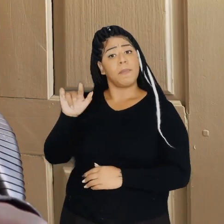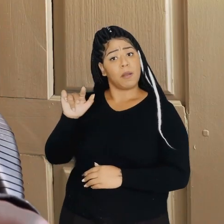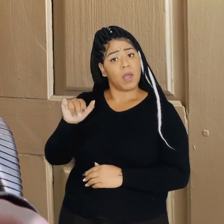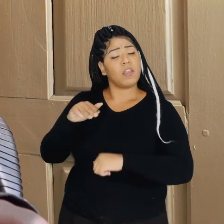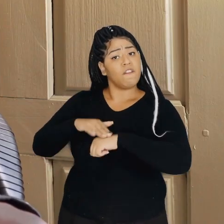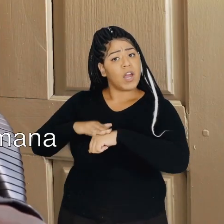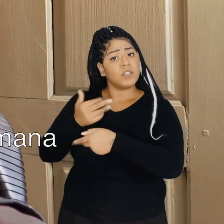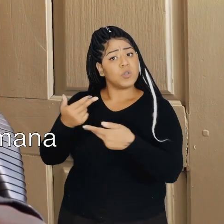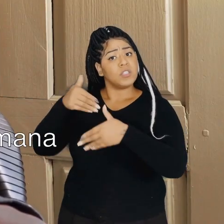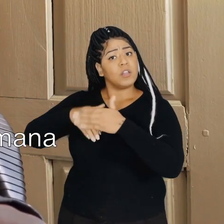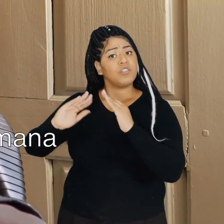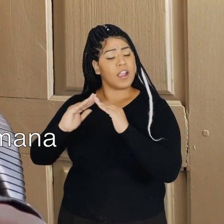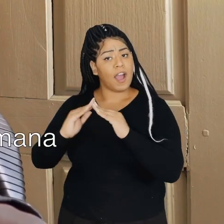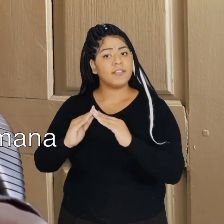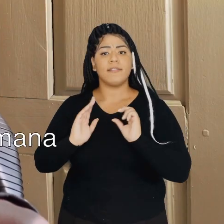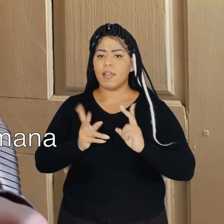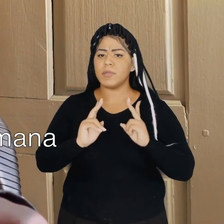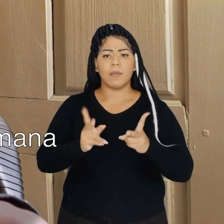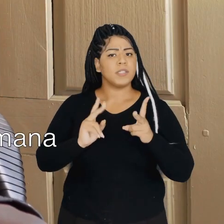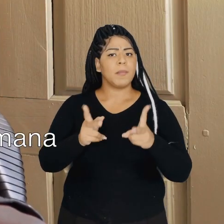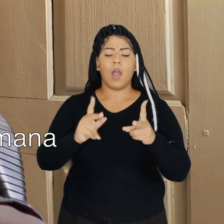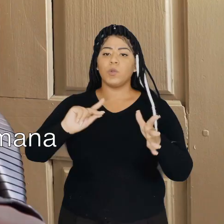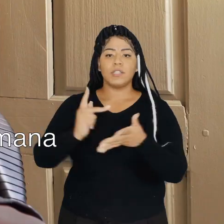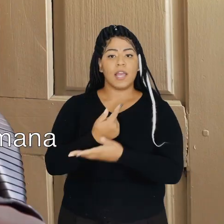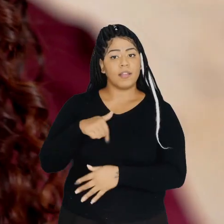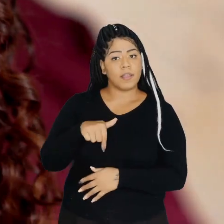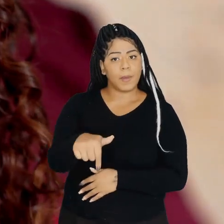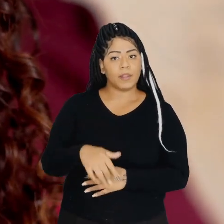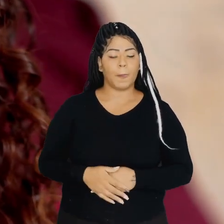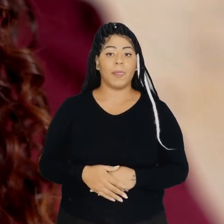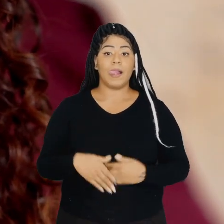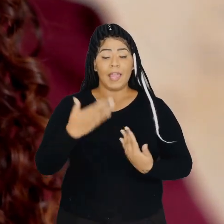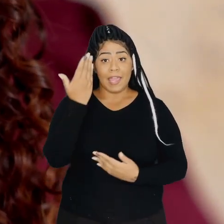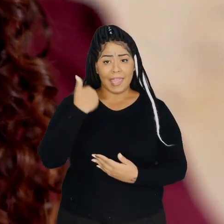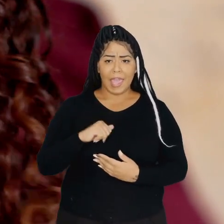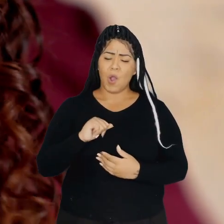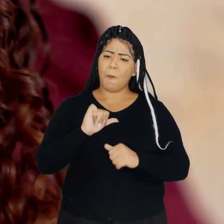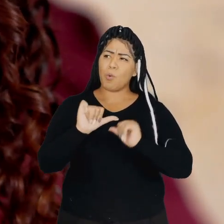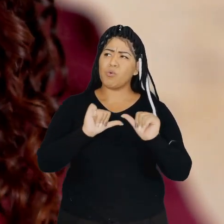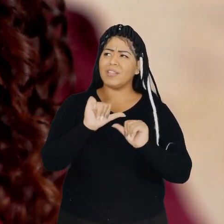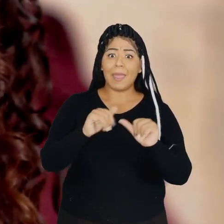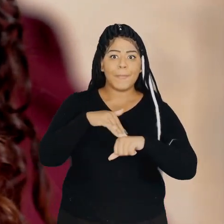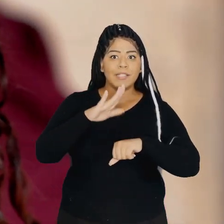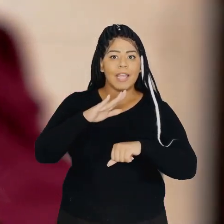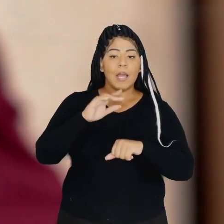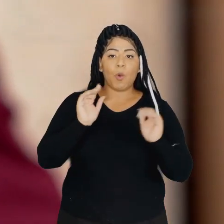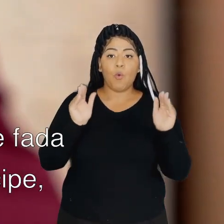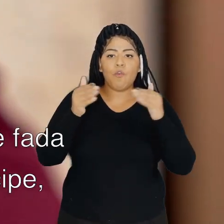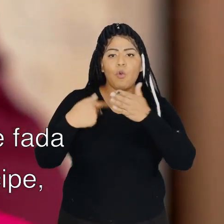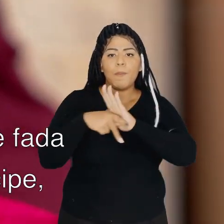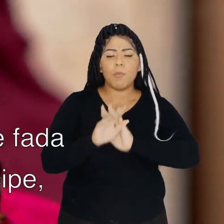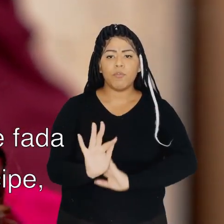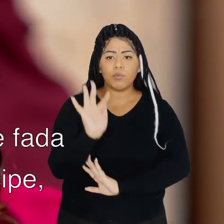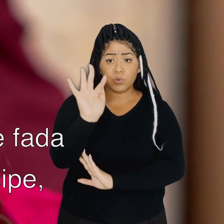irmã. Aí isso ia se repetindo ao longo da semana. O La Liga me transformou numa perspectiva de futuro.